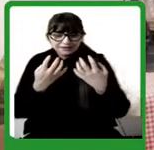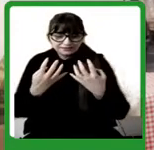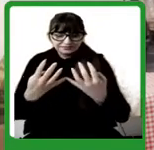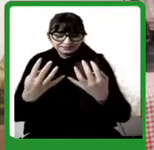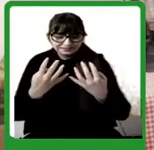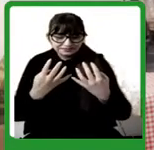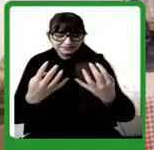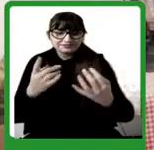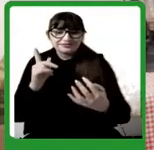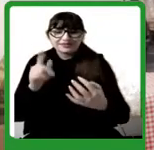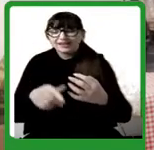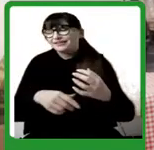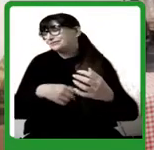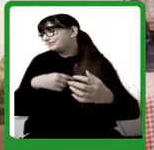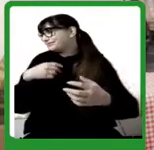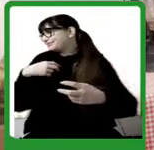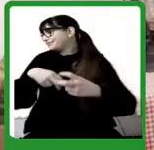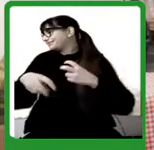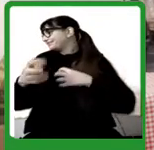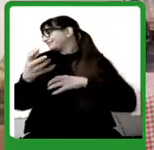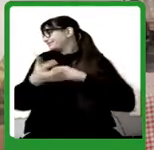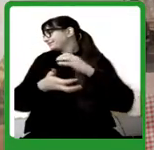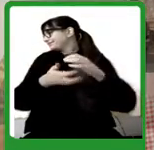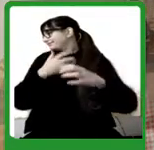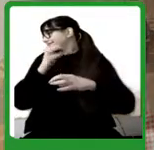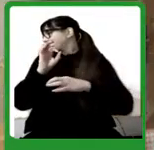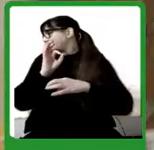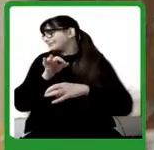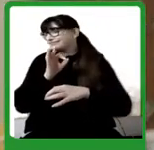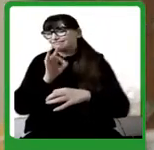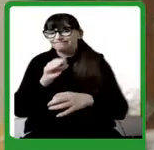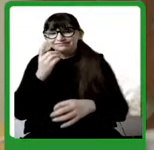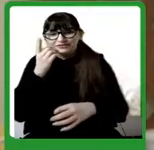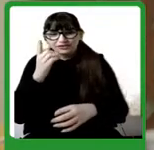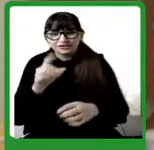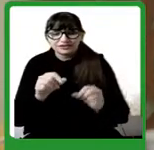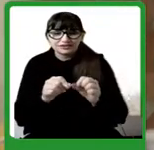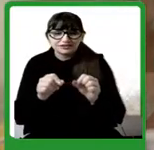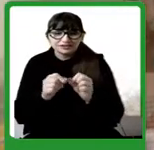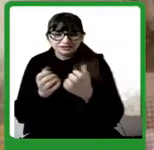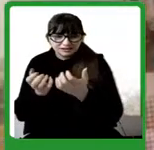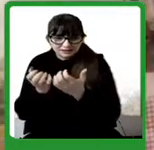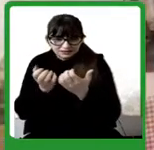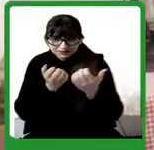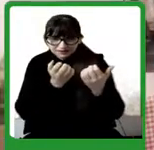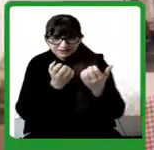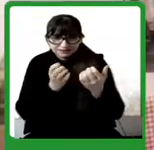gritando. Coisas que é certo que vai acontecer no dia de fazer silagem.